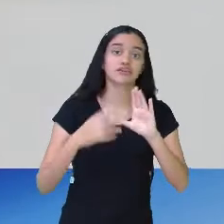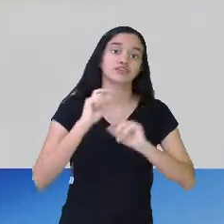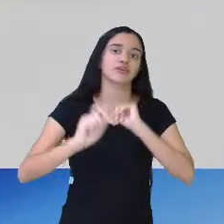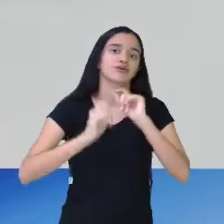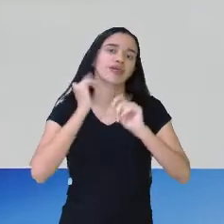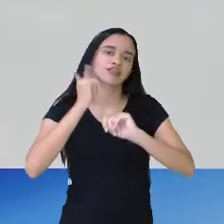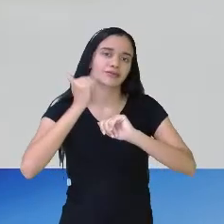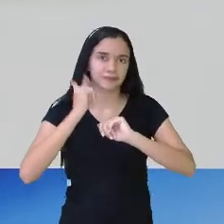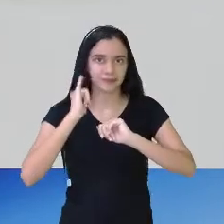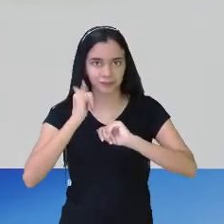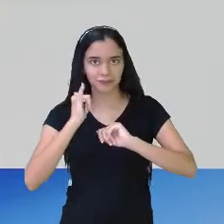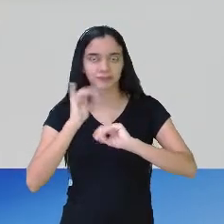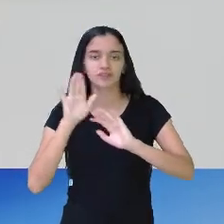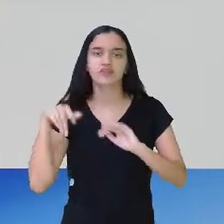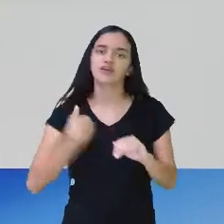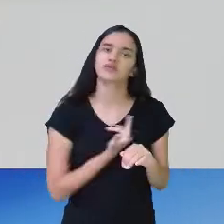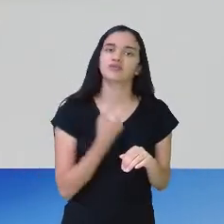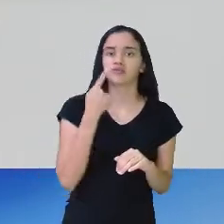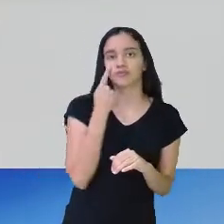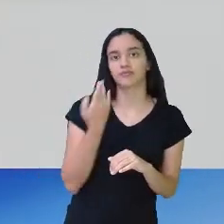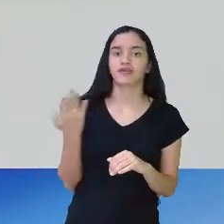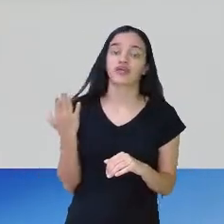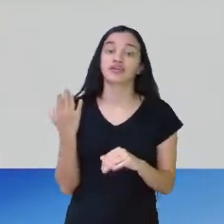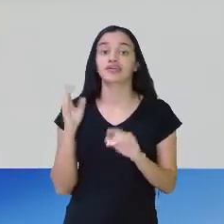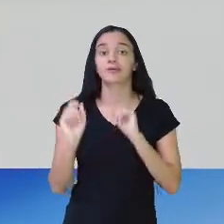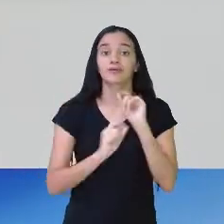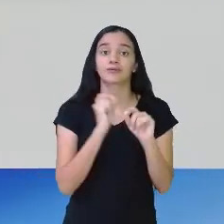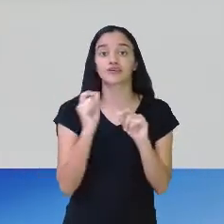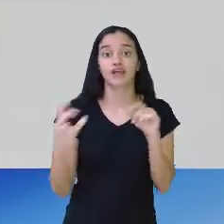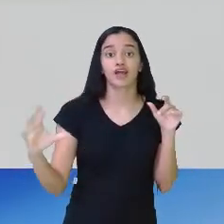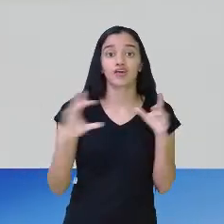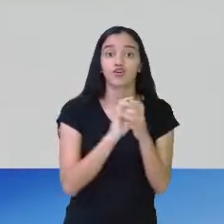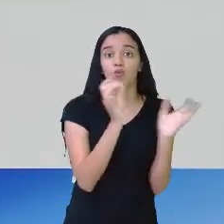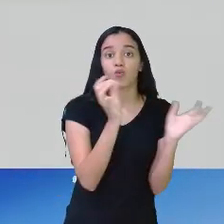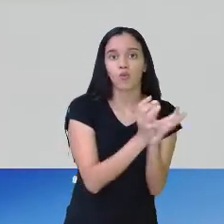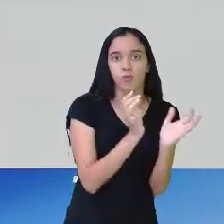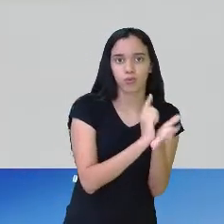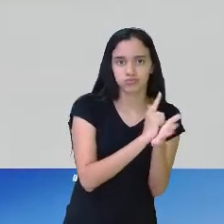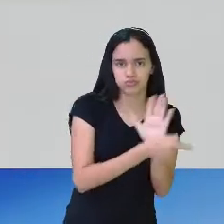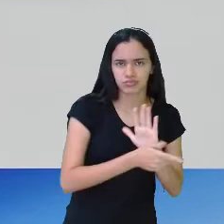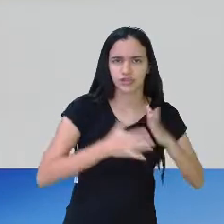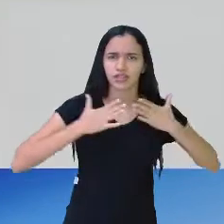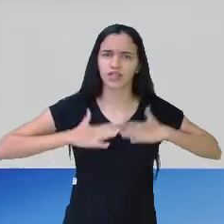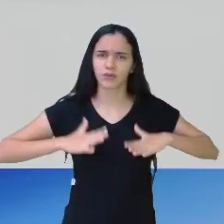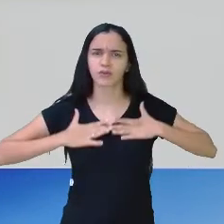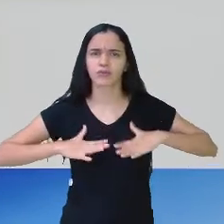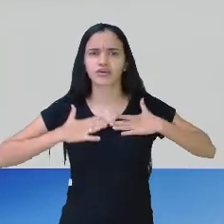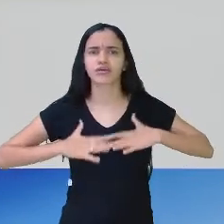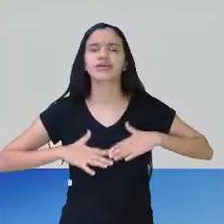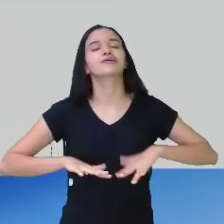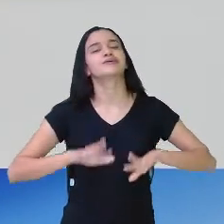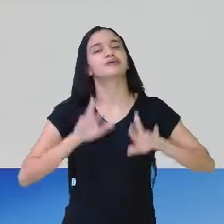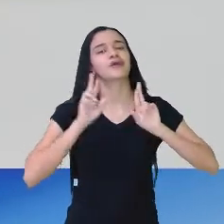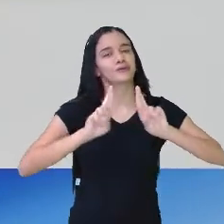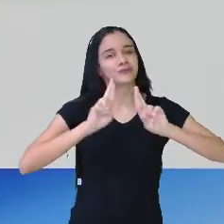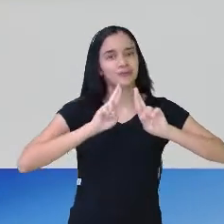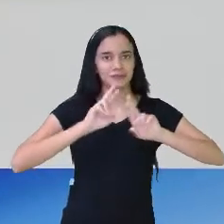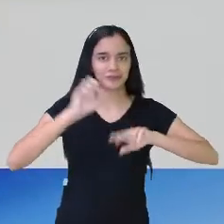é a narração, a gente vai dizer que pertence a esse agrupamento de gênero. Tranquilo? Espero que sim,